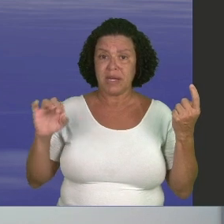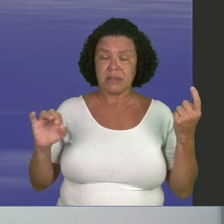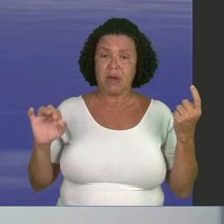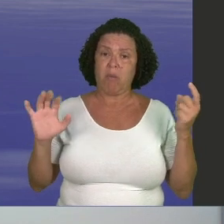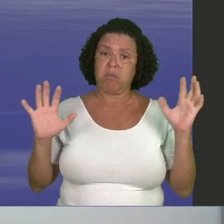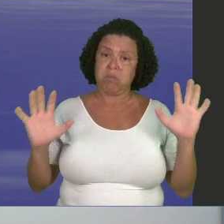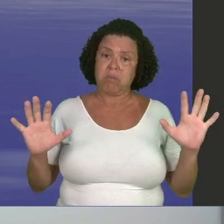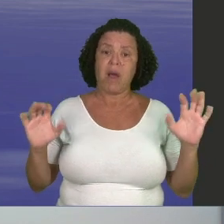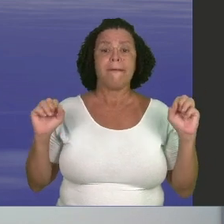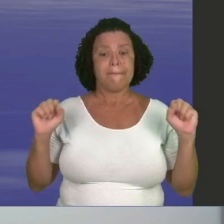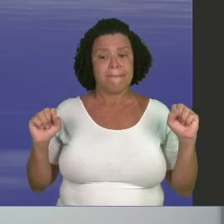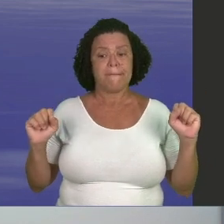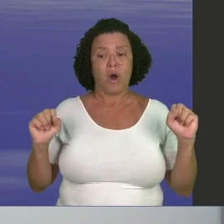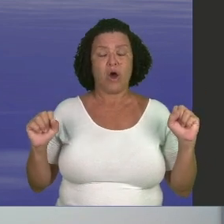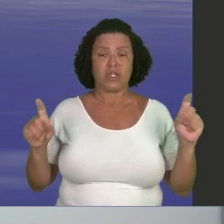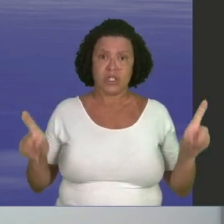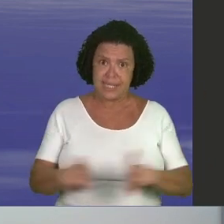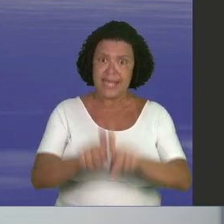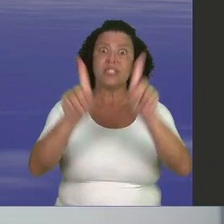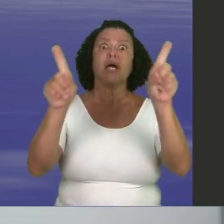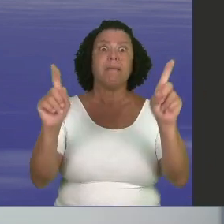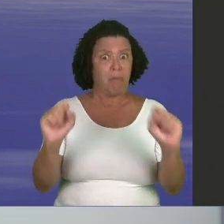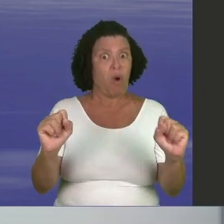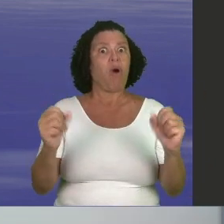E podem ser até gêmeos, né?